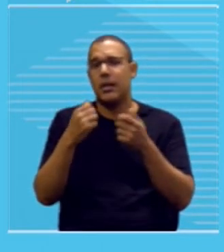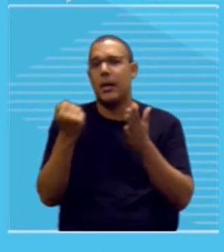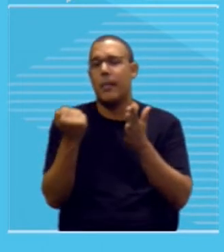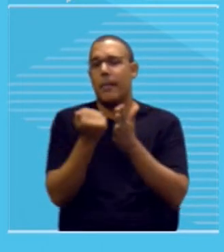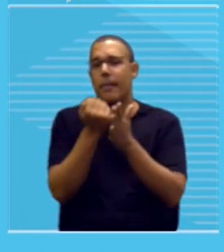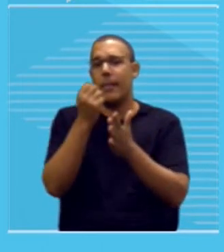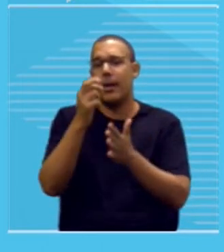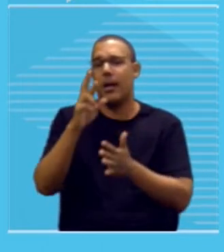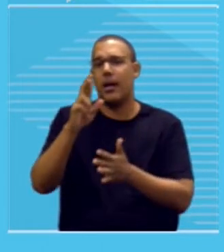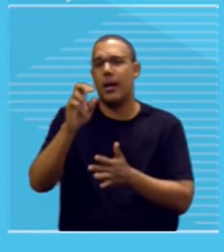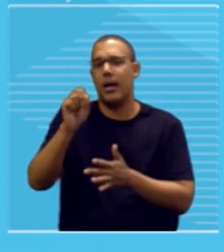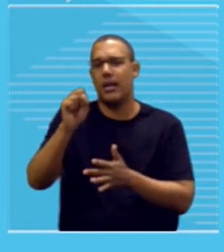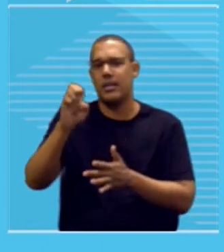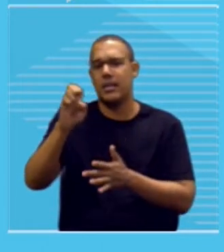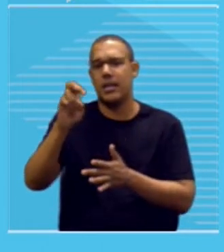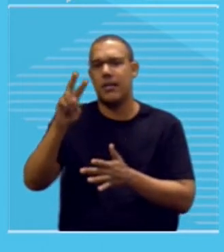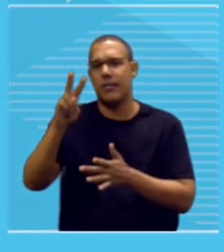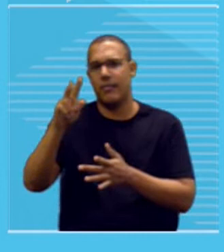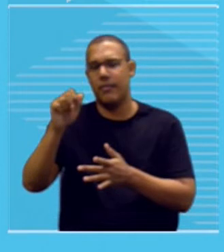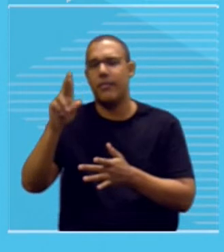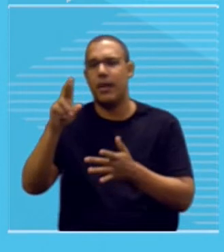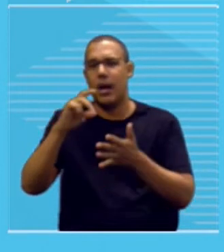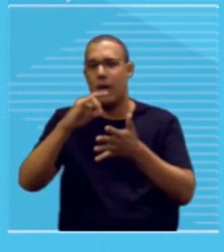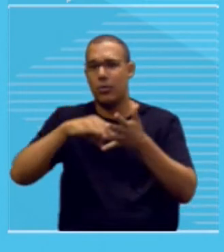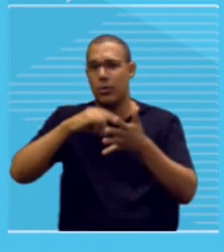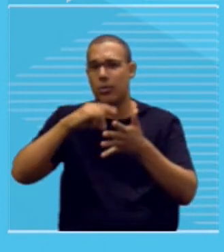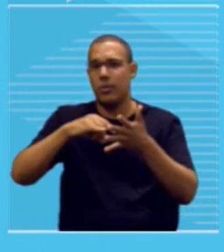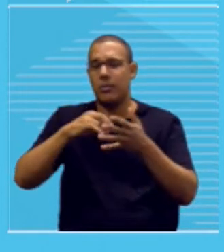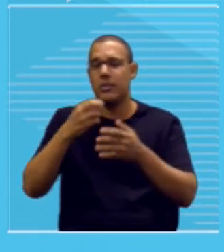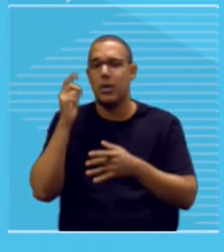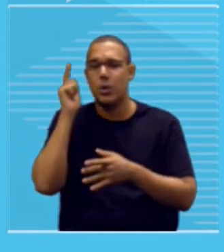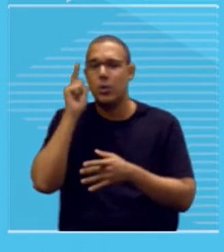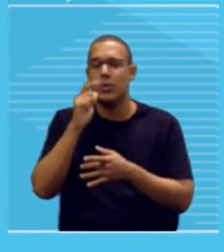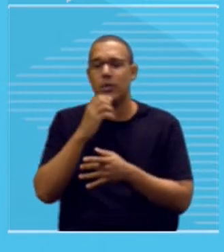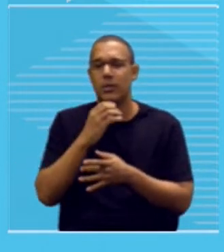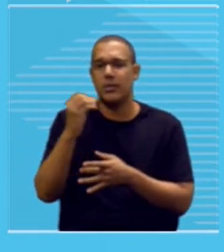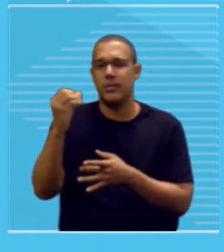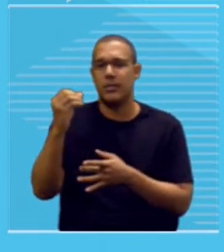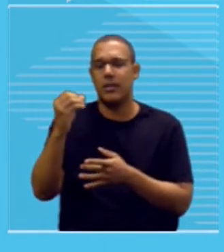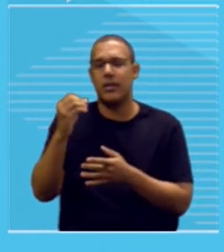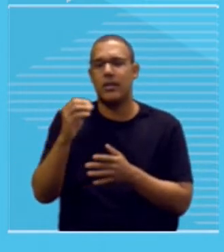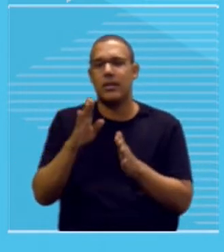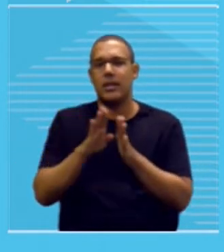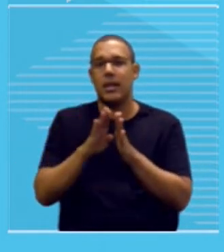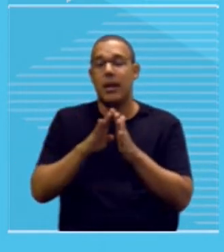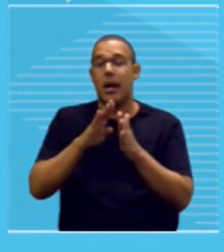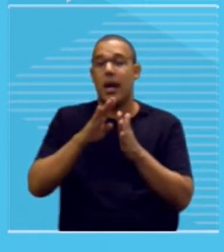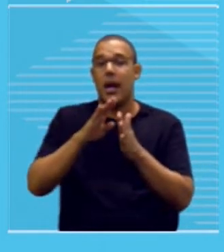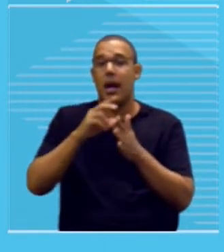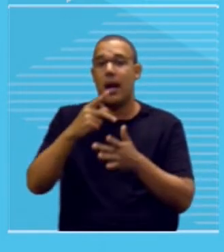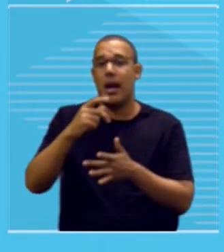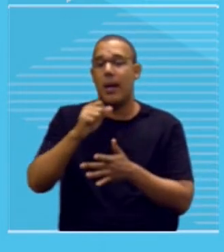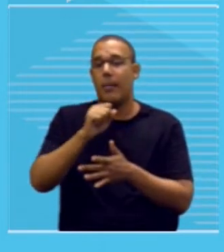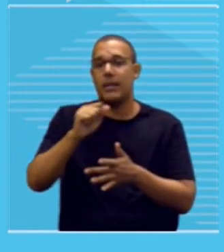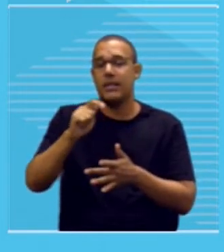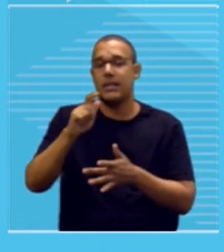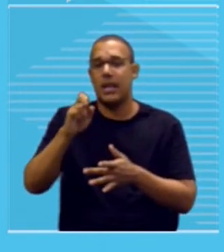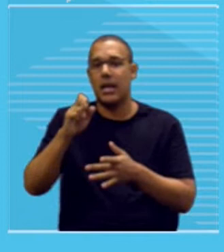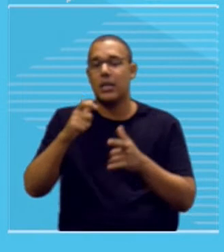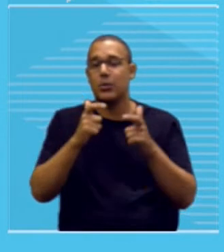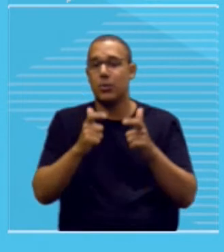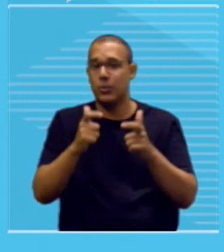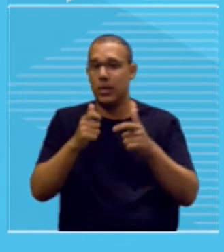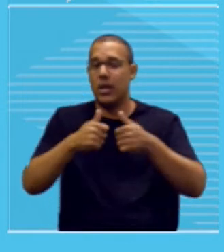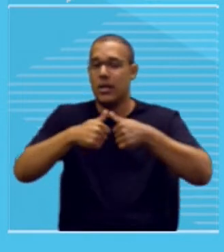o seu cartão o seu ticket para você viajar reservar também as suas passagens reservar Também o lugar onde você vai